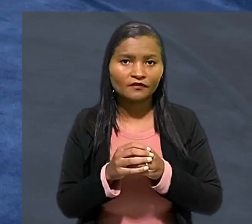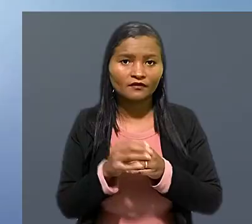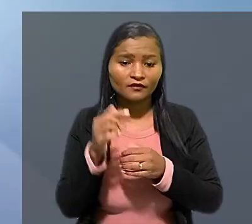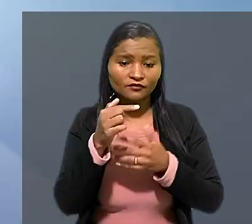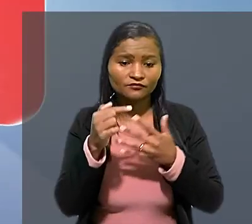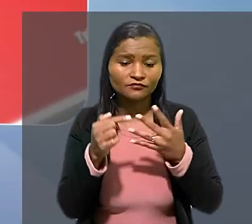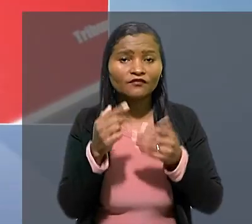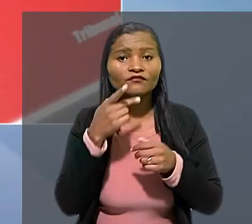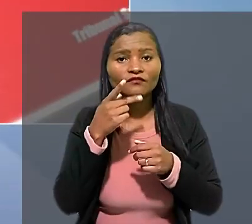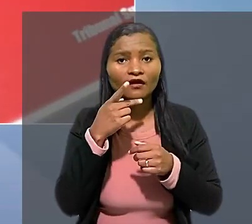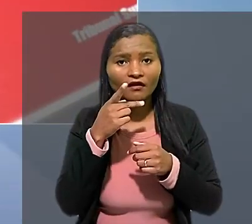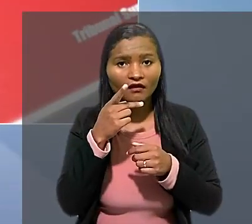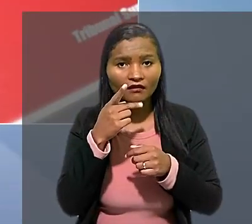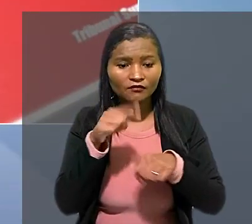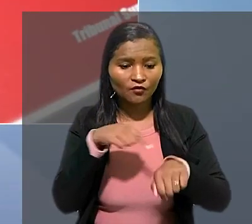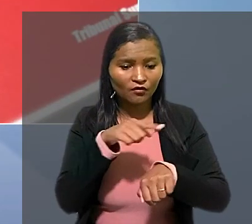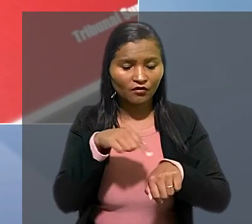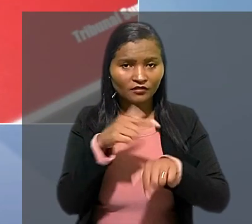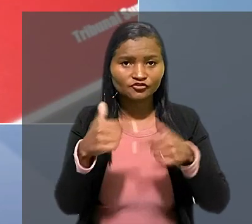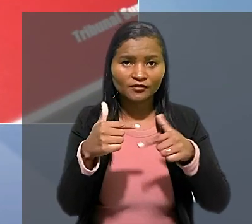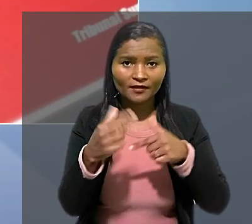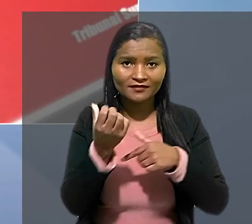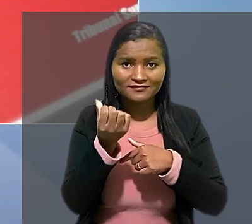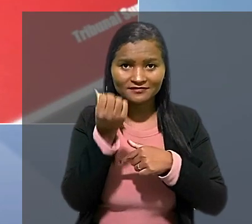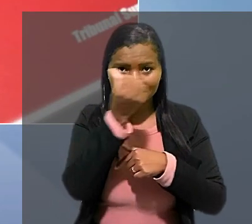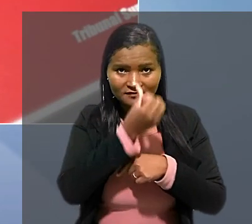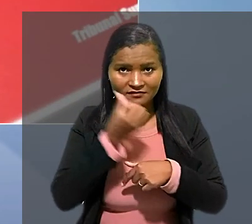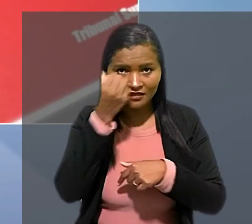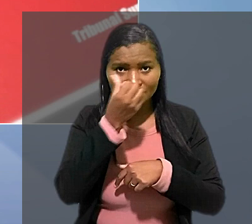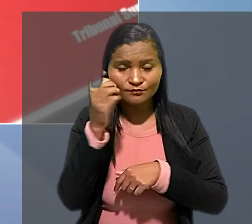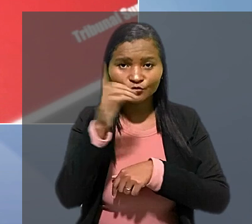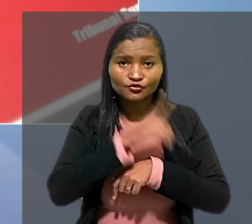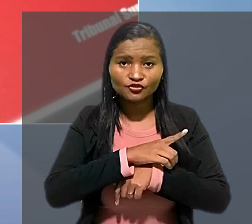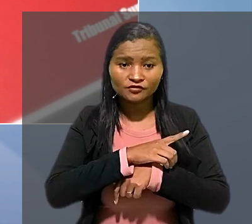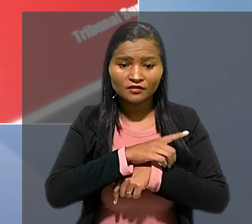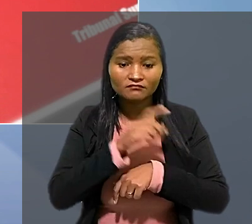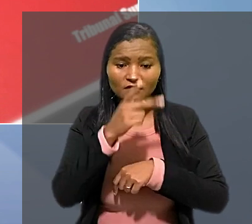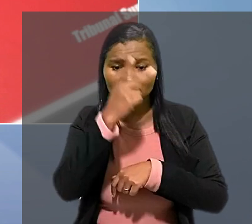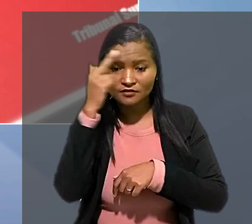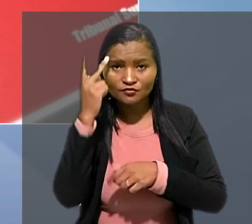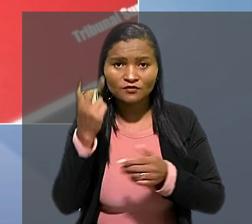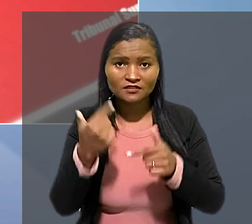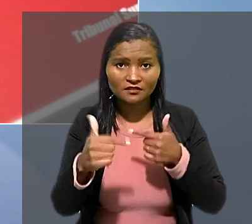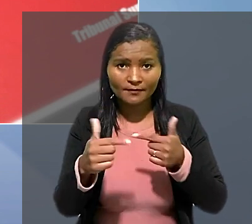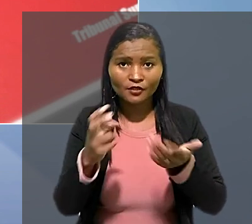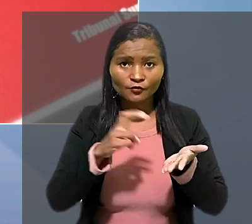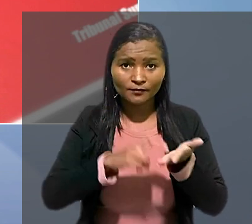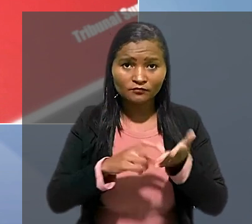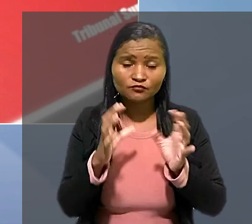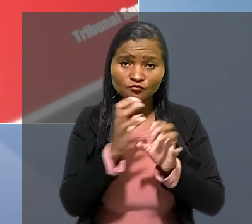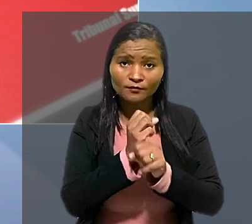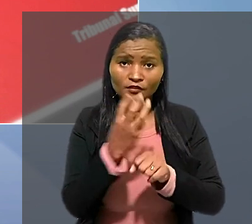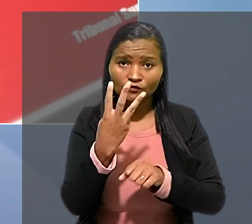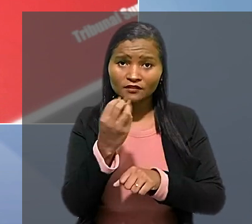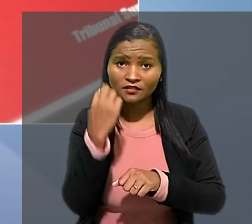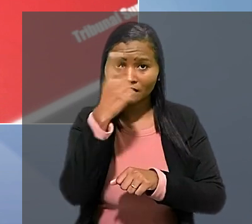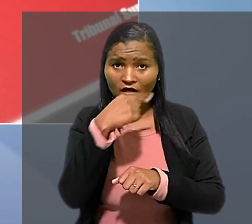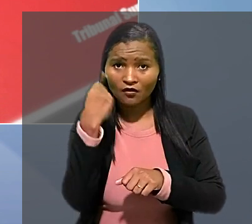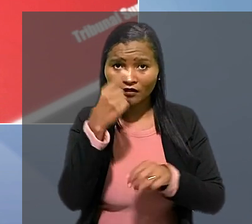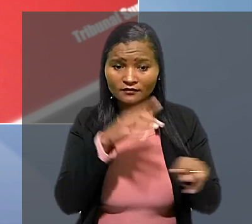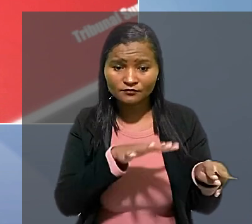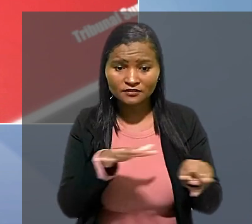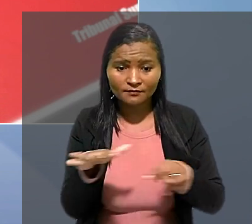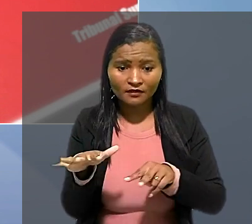CLT. O dispositivo estabelece jornada de 6 horas de trabalho por dia aos bancários, totalizando 30 horas de trabalho